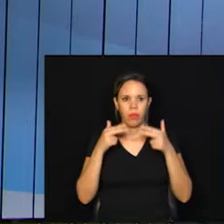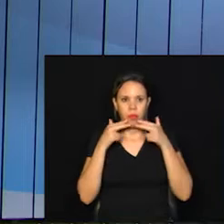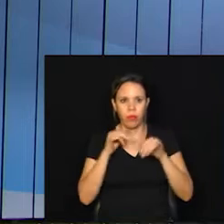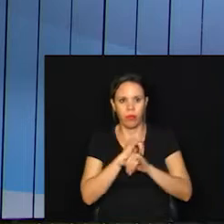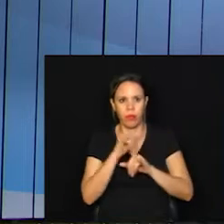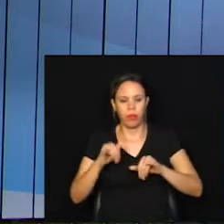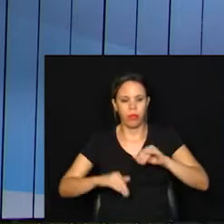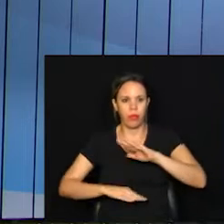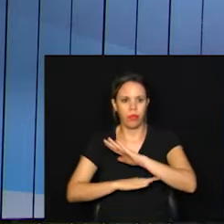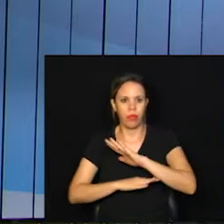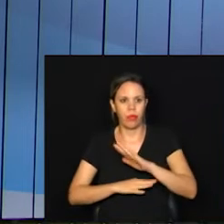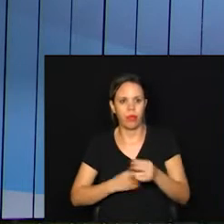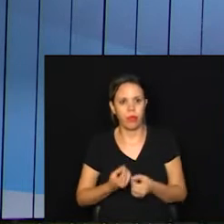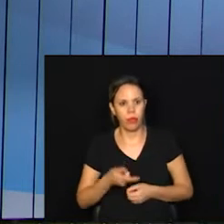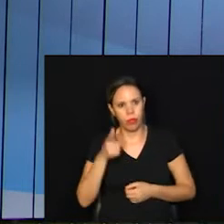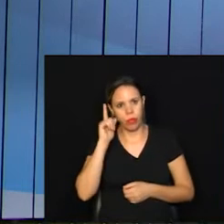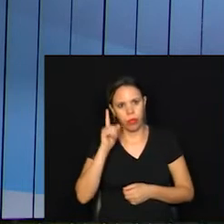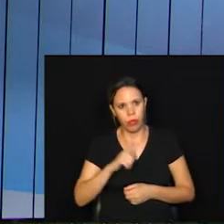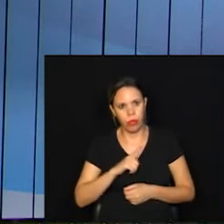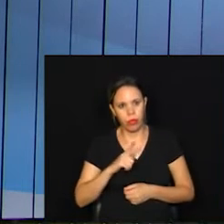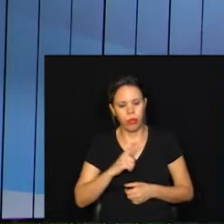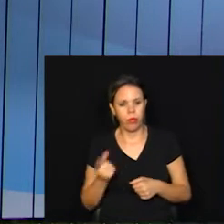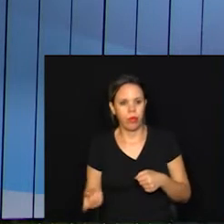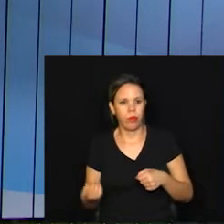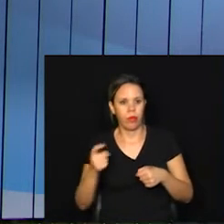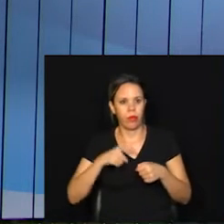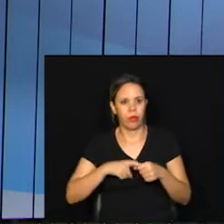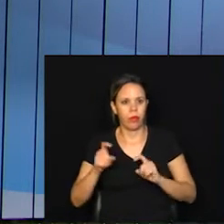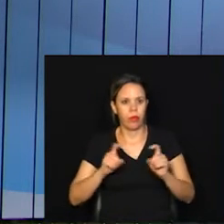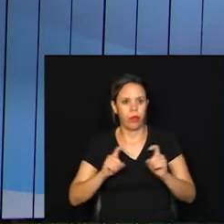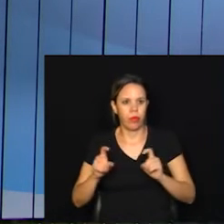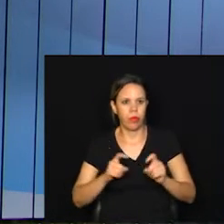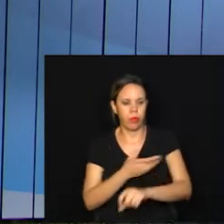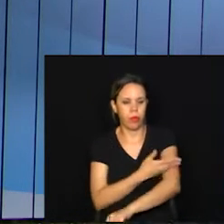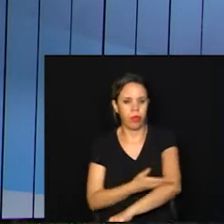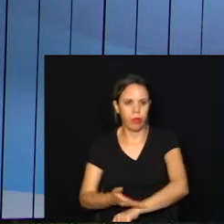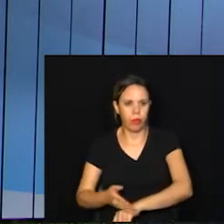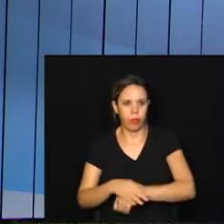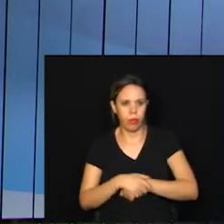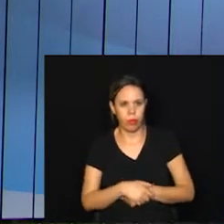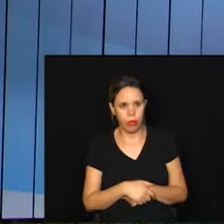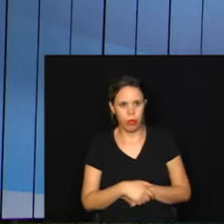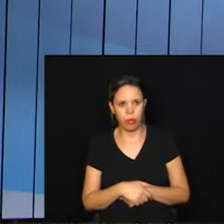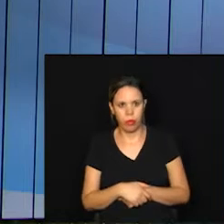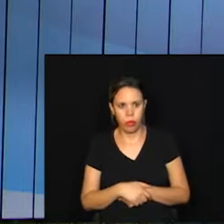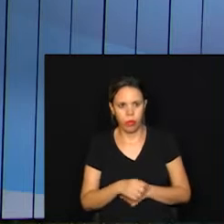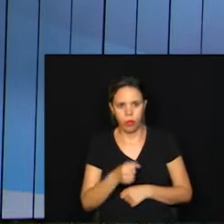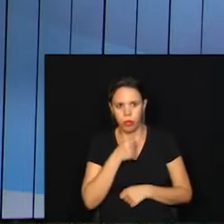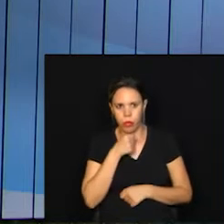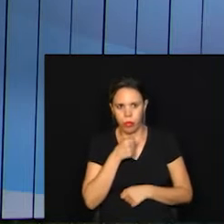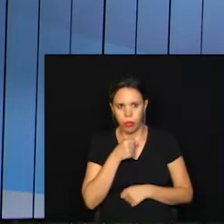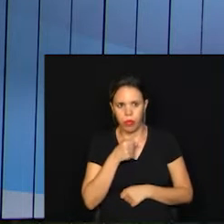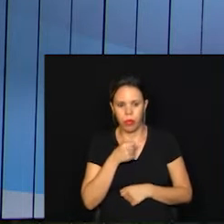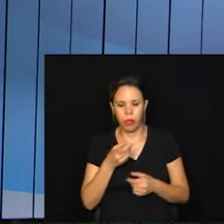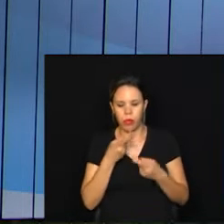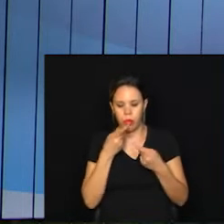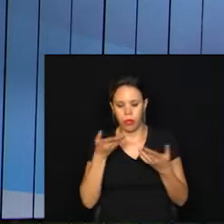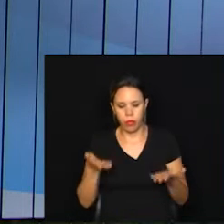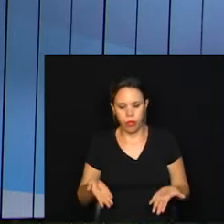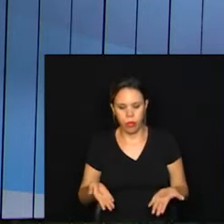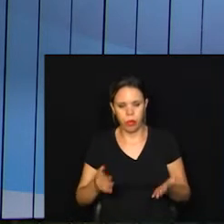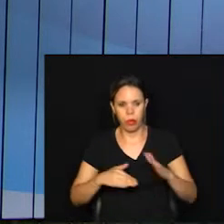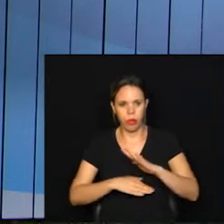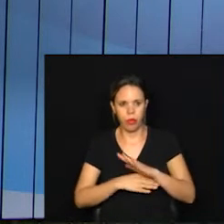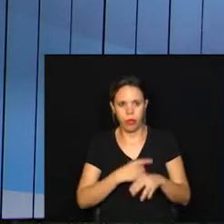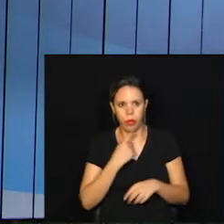do Legislativo, ontem com o retorno da reunião ordinária, então tem as reportagens que nós vamos falar aqui da